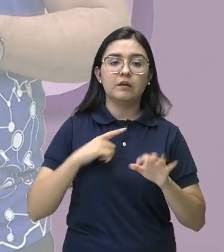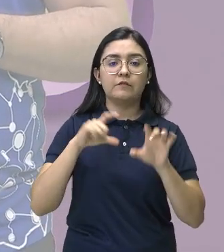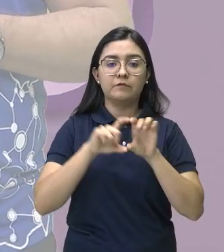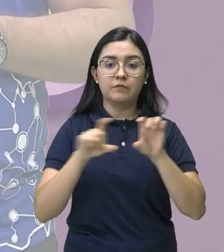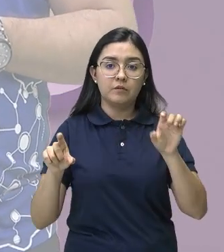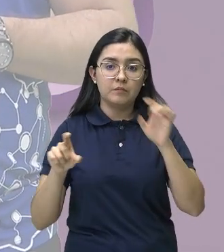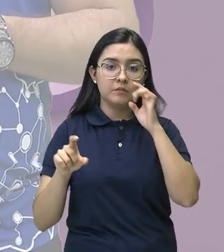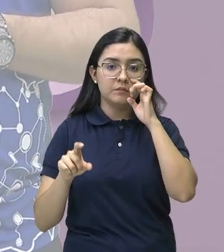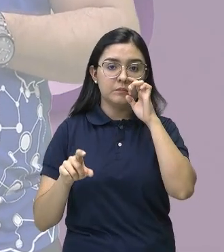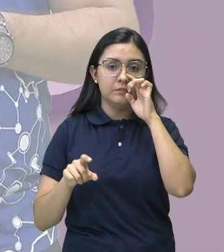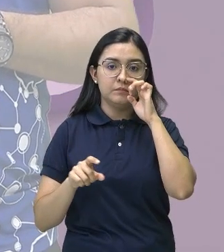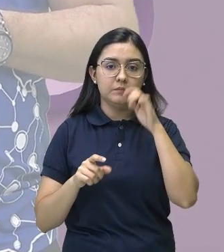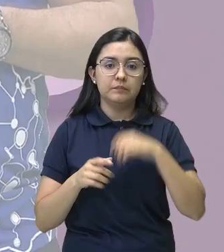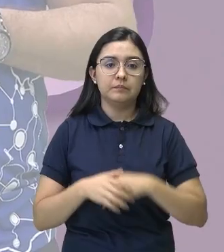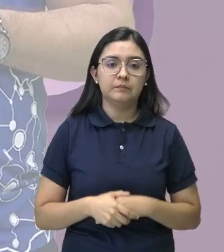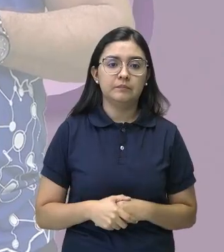né?